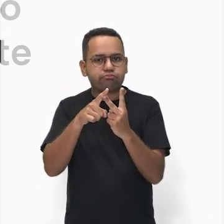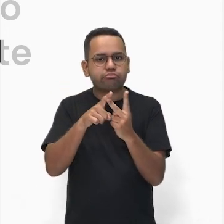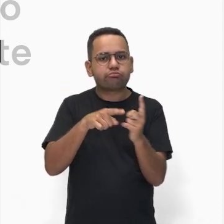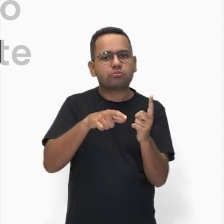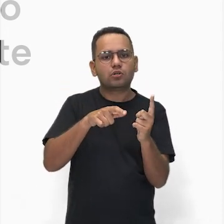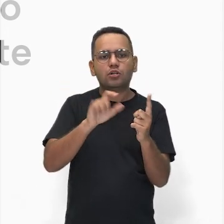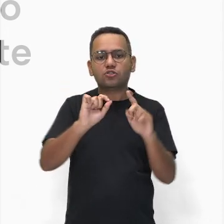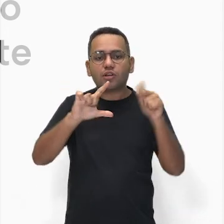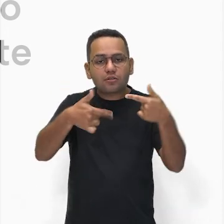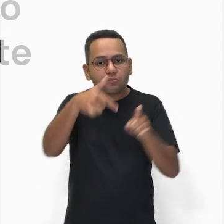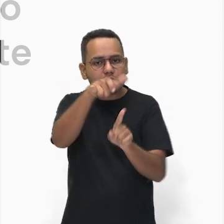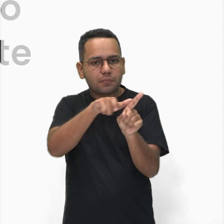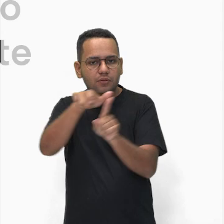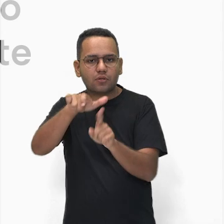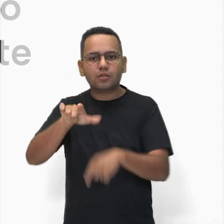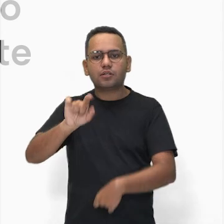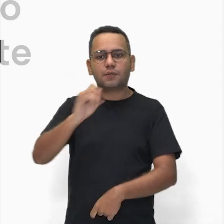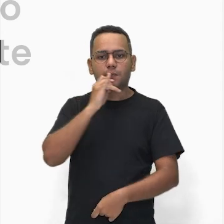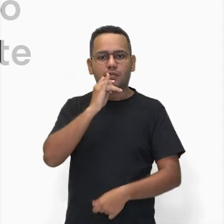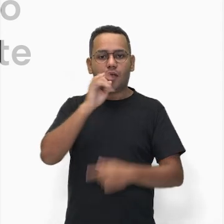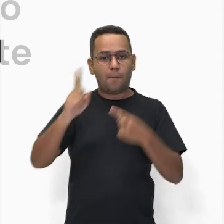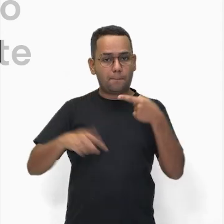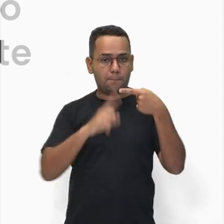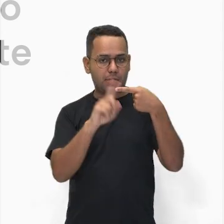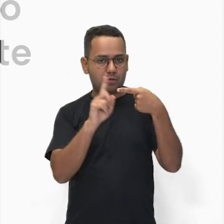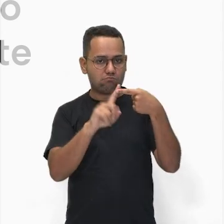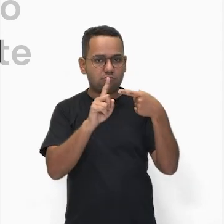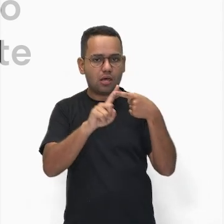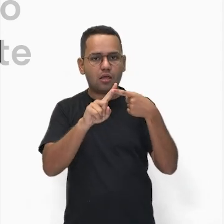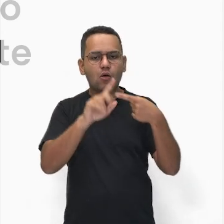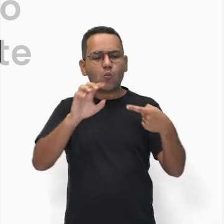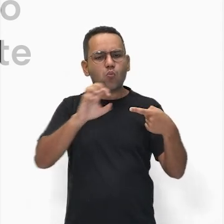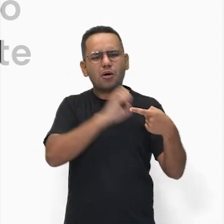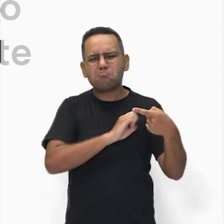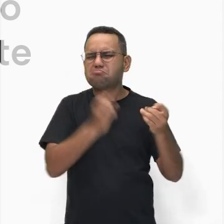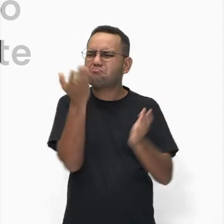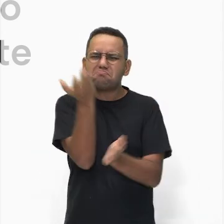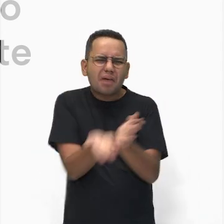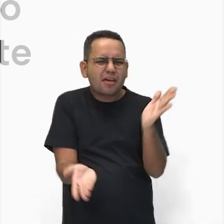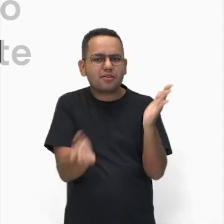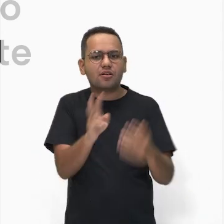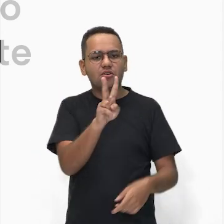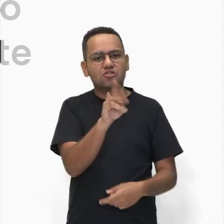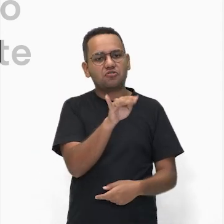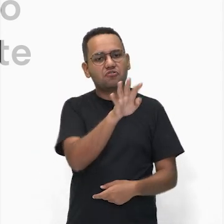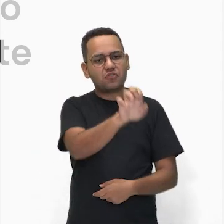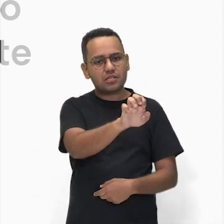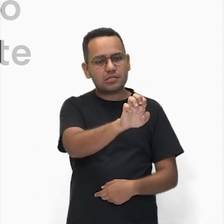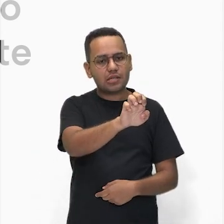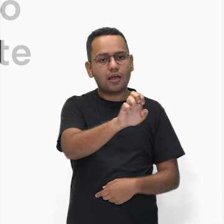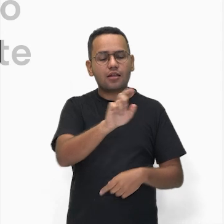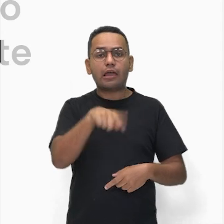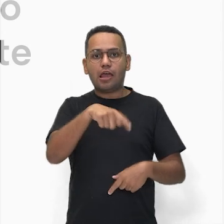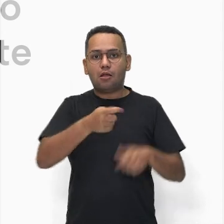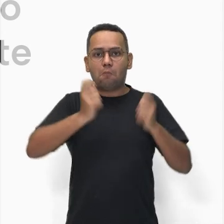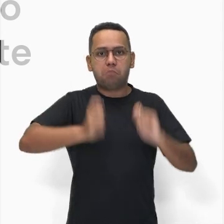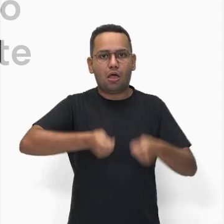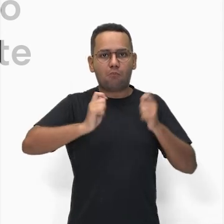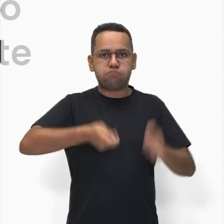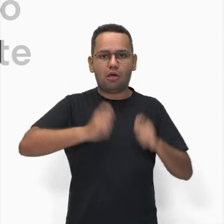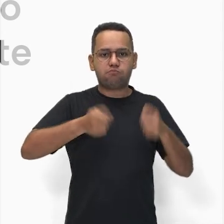amor fracassado entre Vicente, vaqueiro e criador de gado, e sua prima Conceição, professora